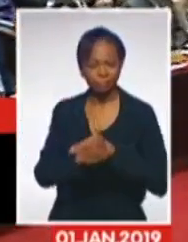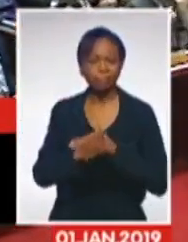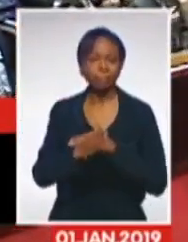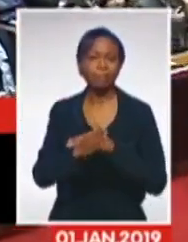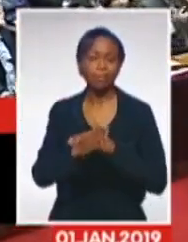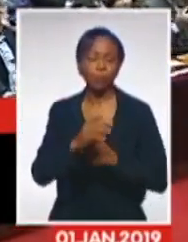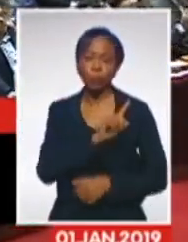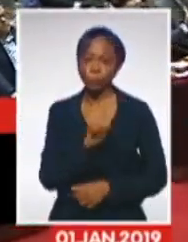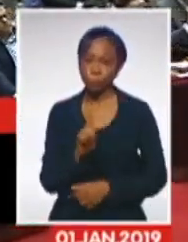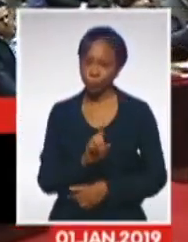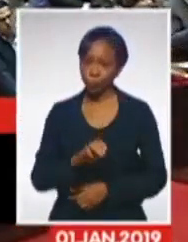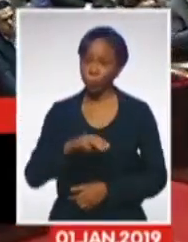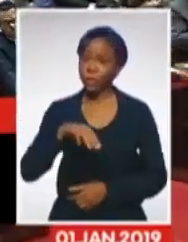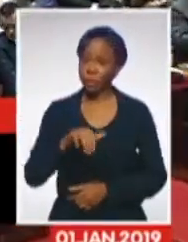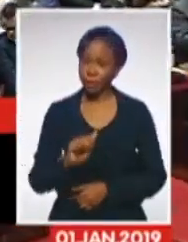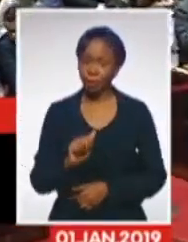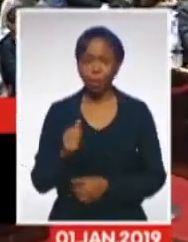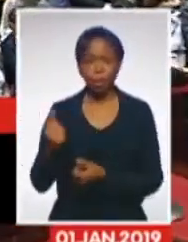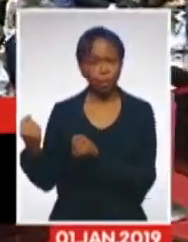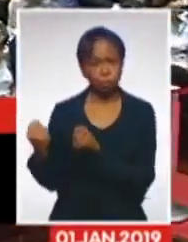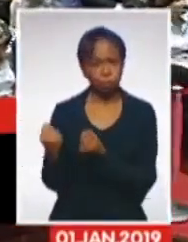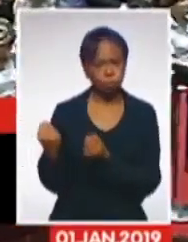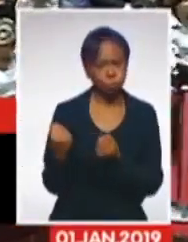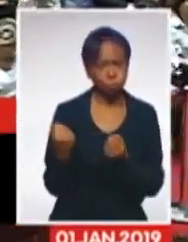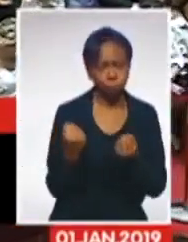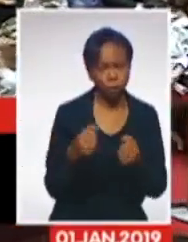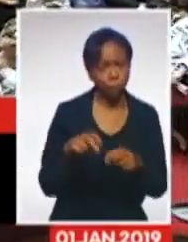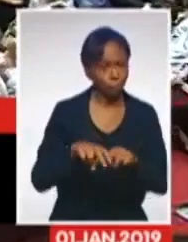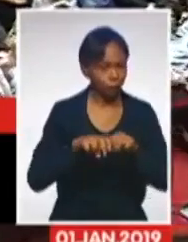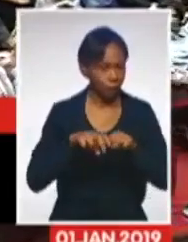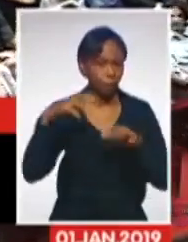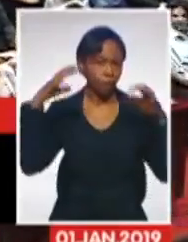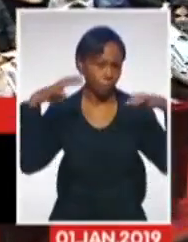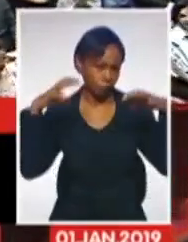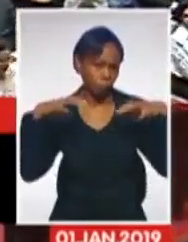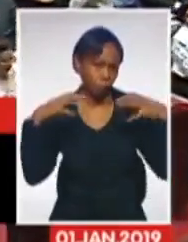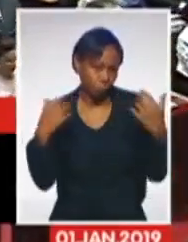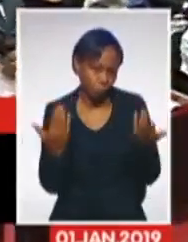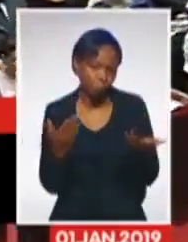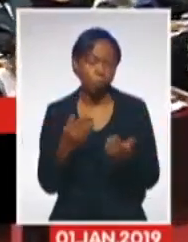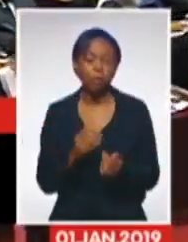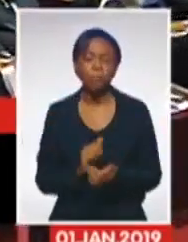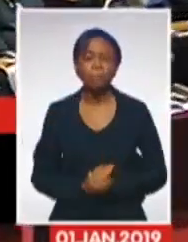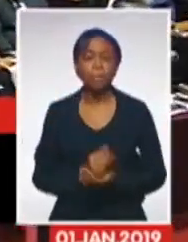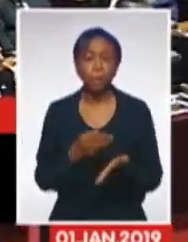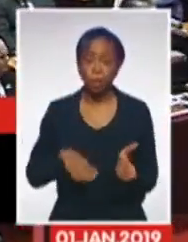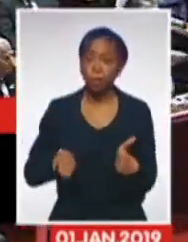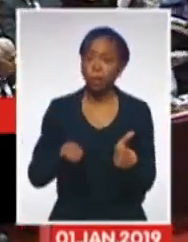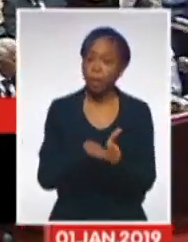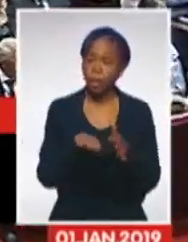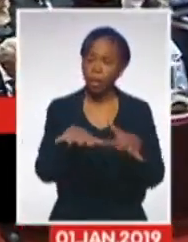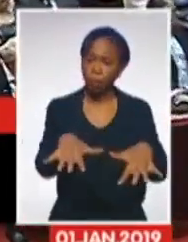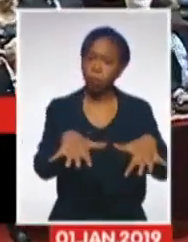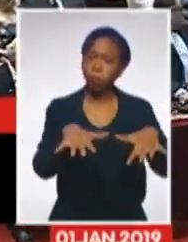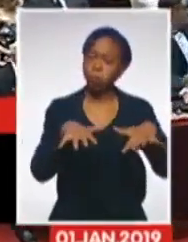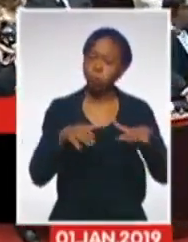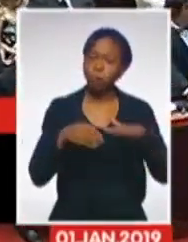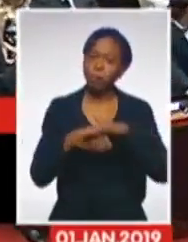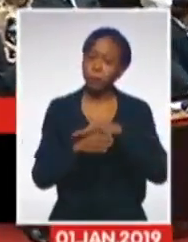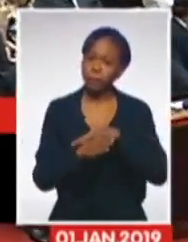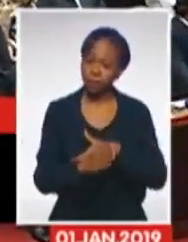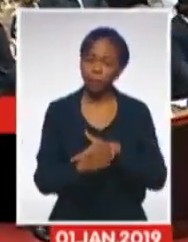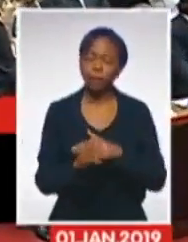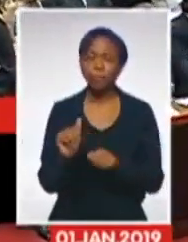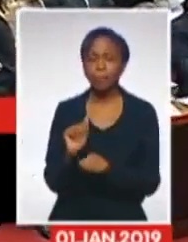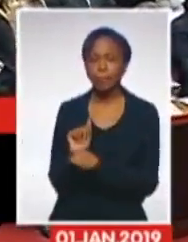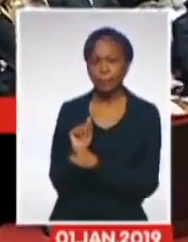governador Romeu Zema, que vai vir de carro, né, por causa da chuva. Ele vai se dirigir ali no espaço José Aparecido de Oliveira, onde é aguardado.